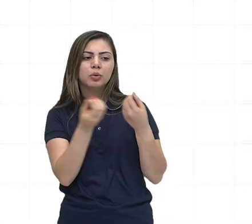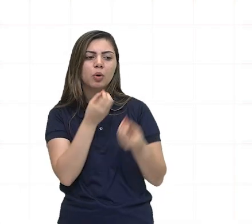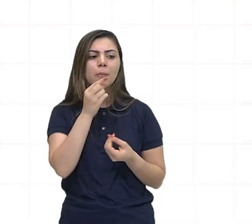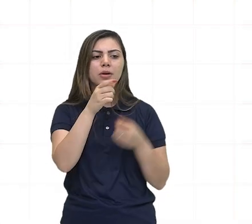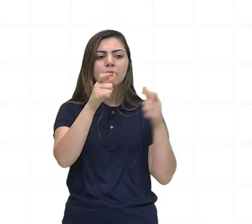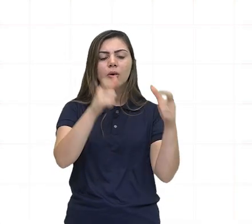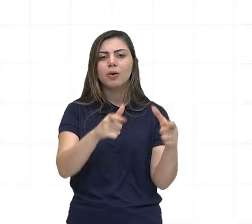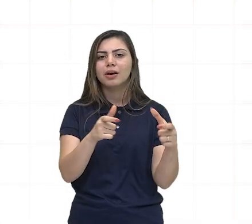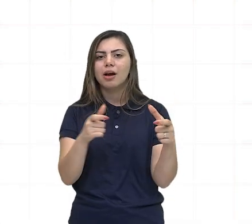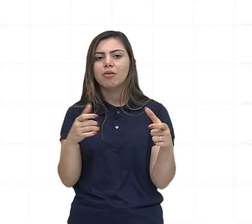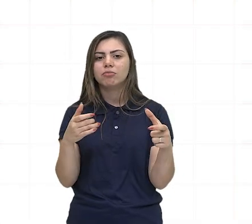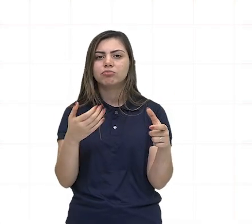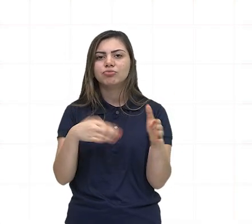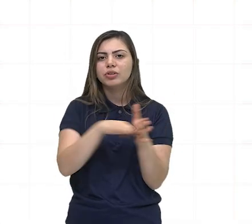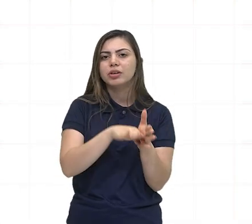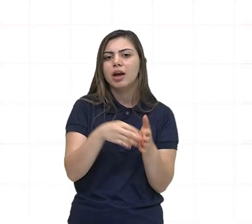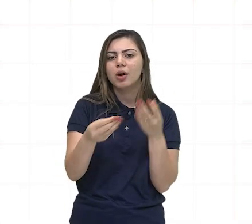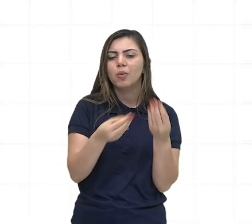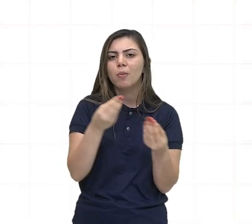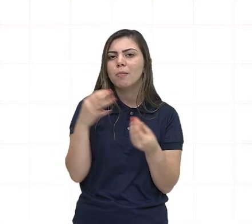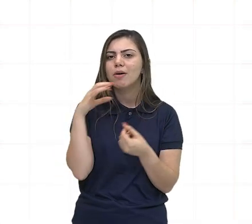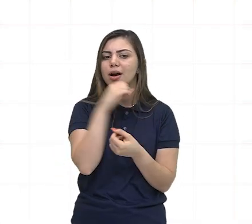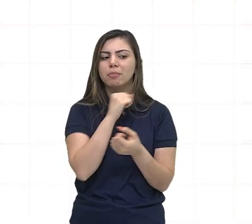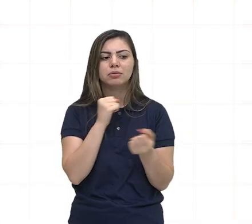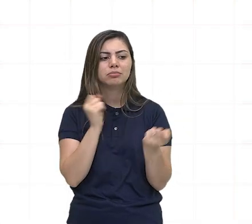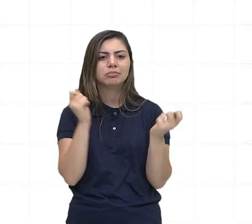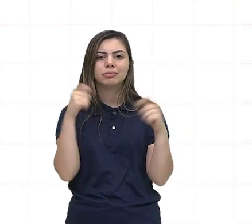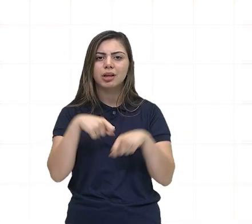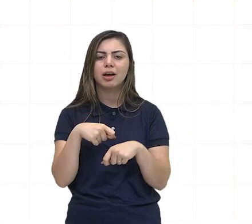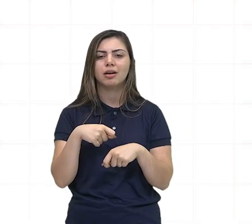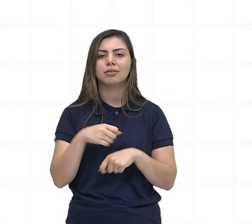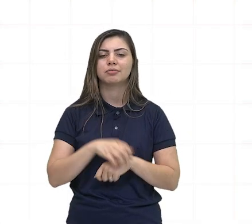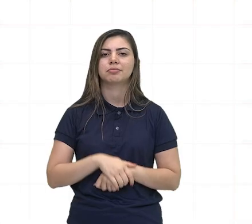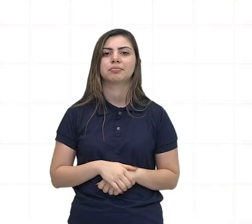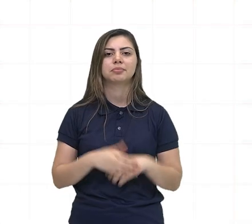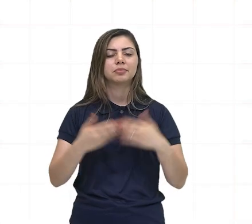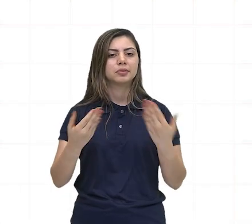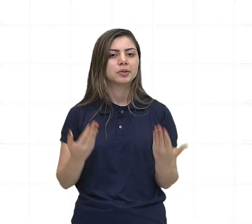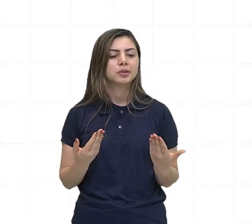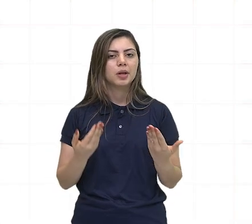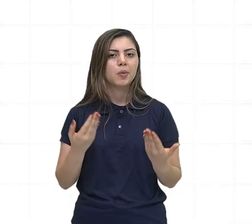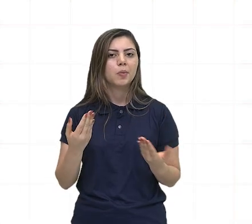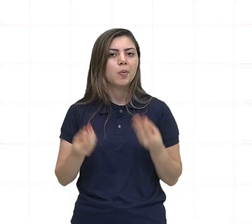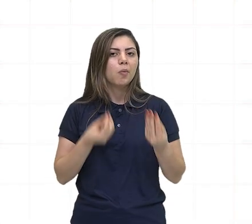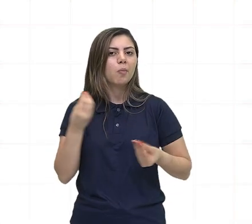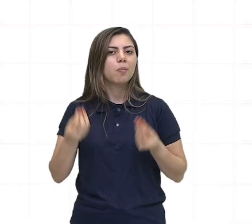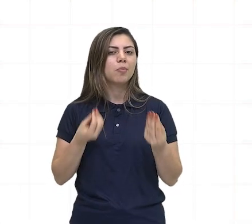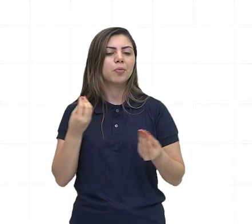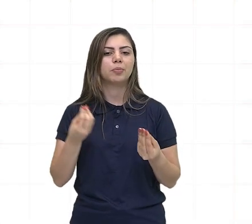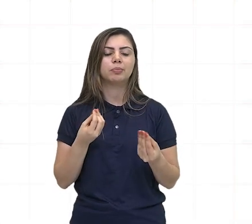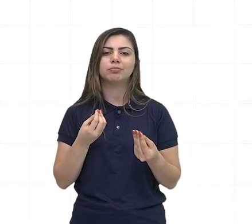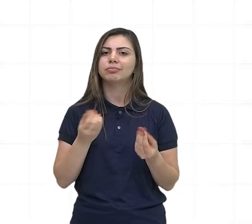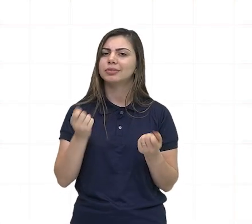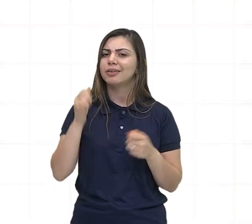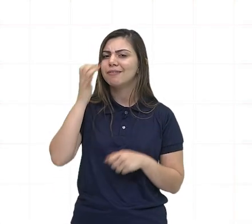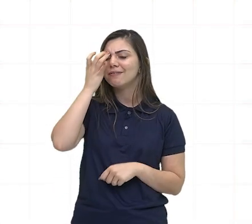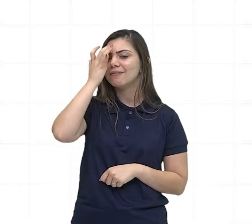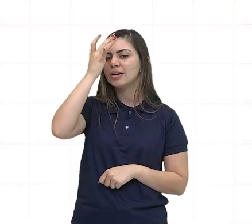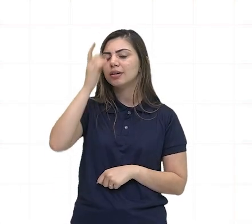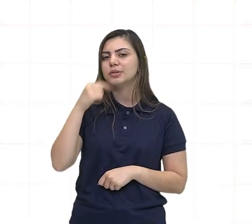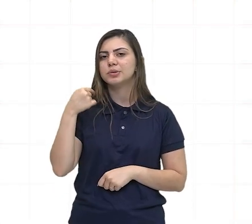forma mais rápidas, né? Ou mais curtas. Então, ele nos ajuda ele facilita